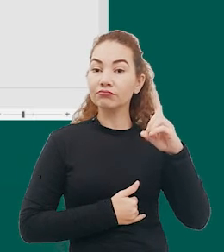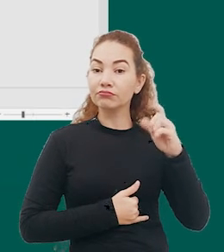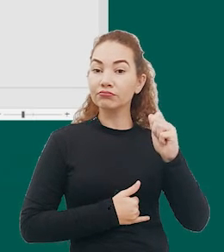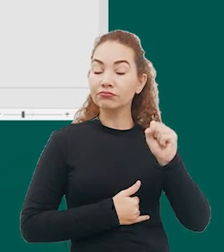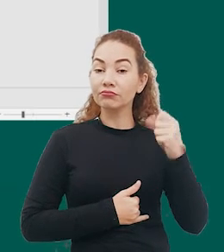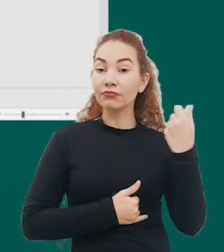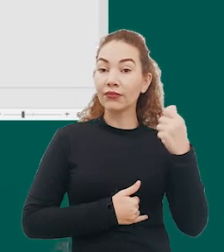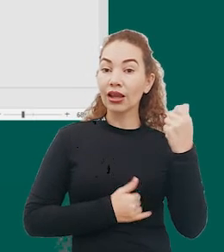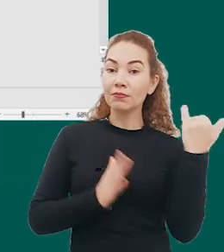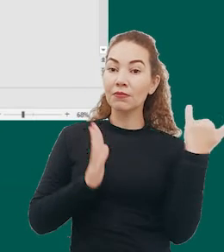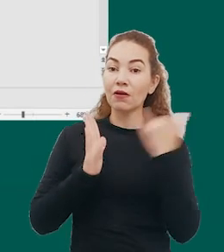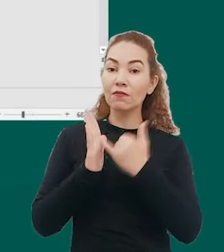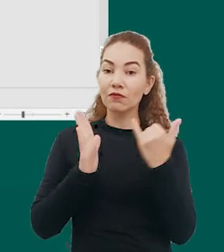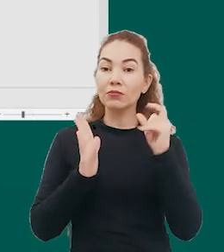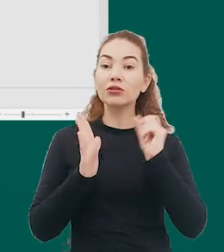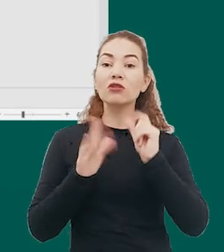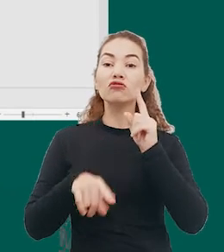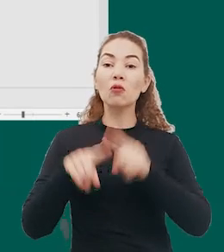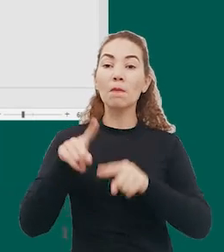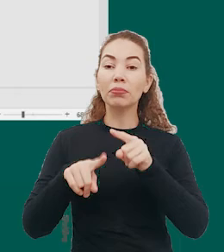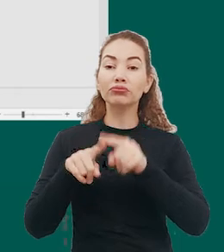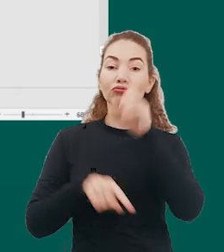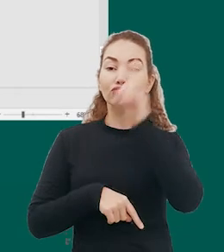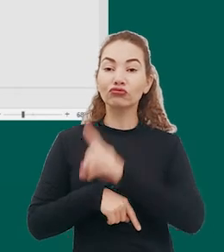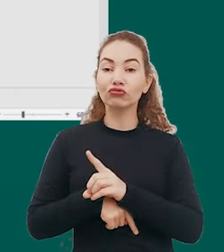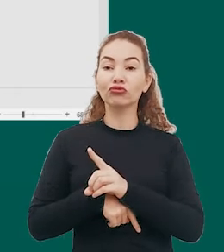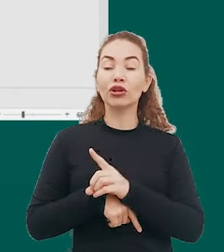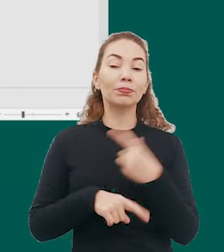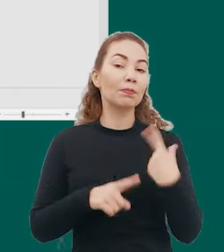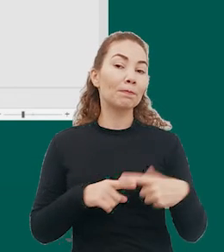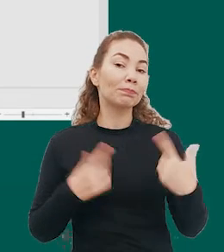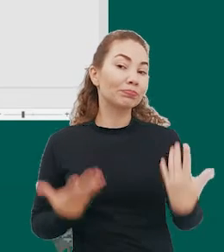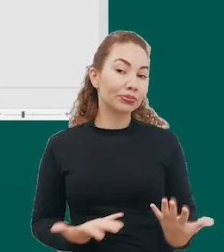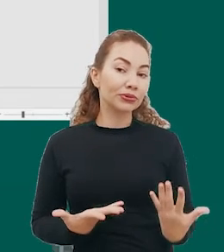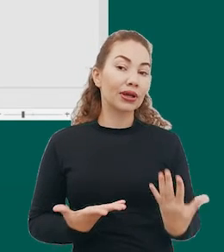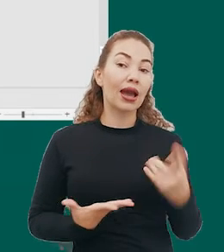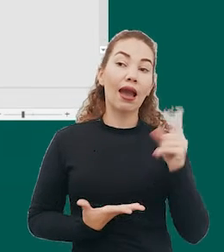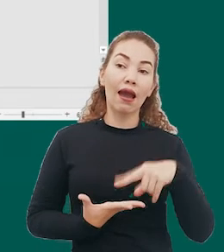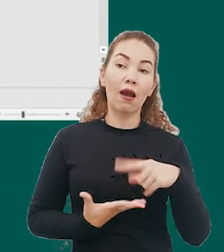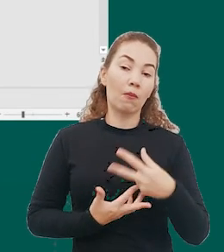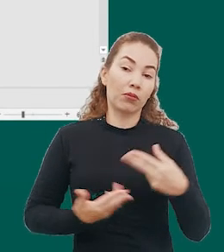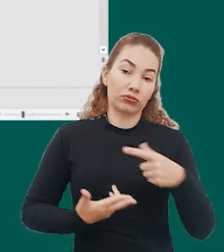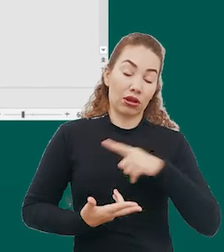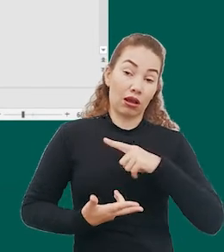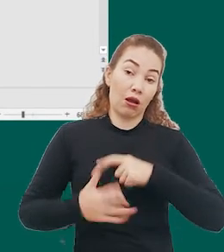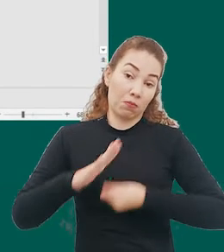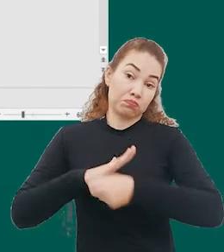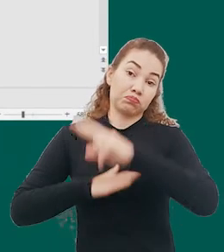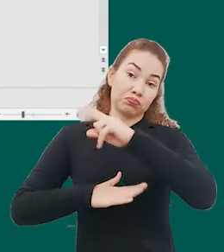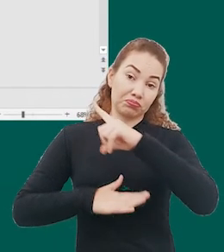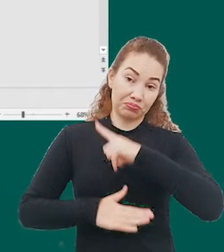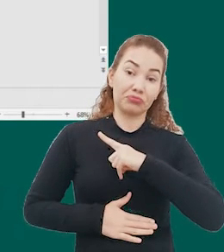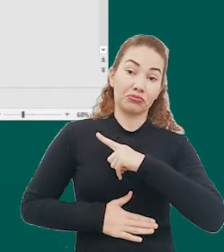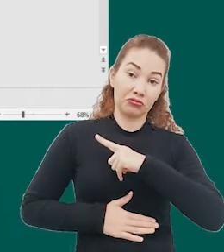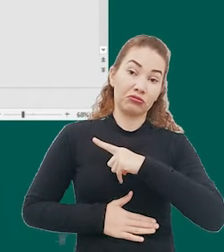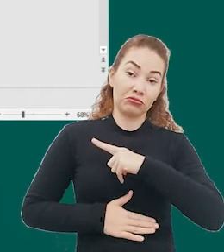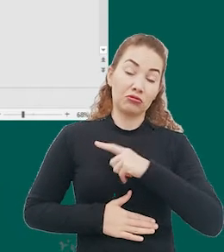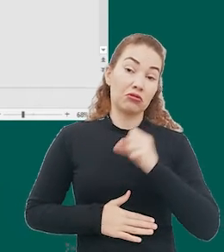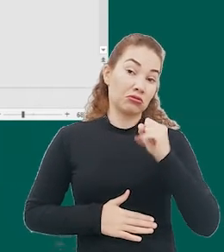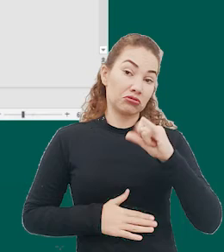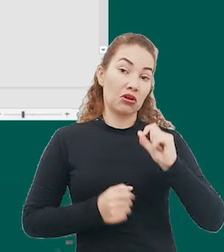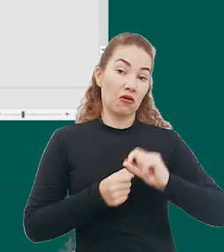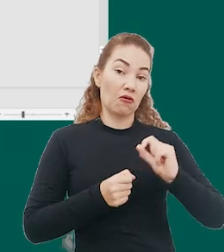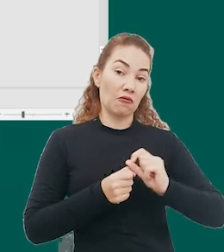na ficha de bens e direitos, certo? Por quê? Porque é uma aplicação que eu tenho. Assim como eu faço uma